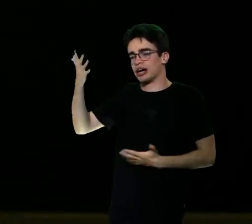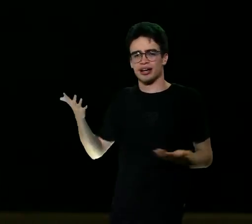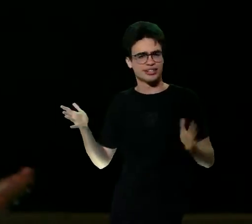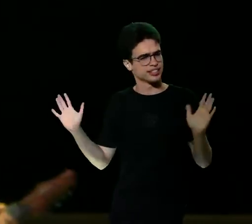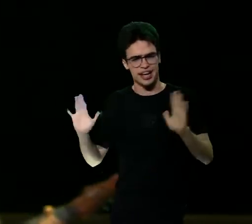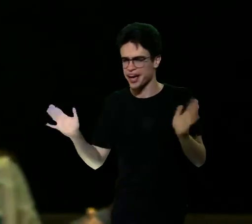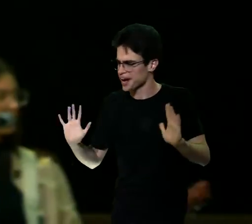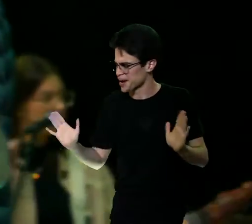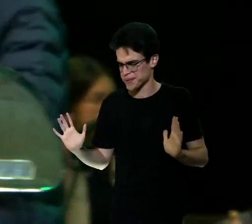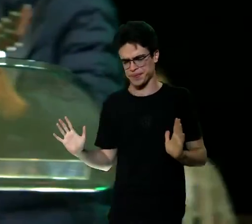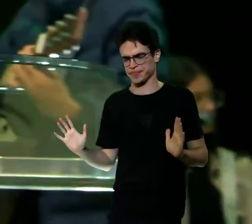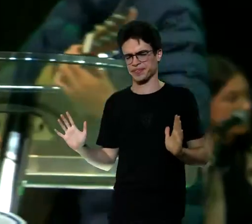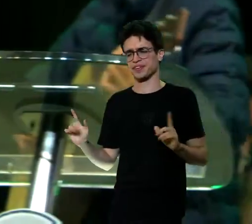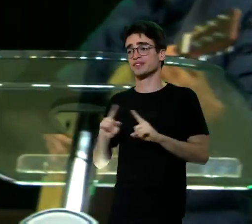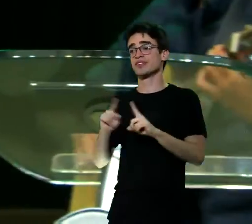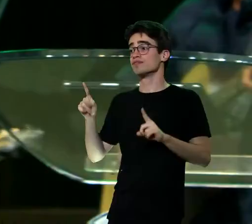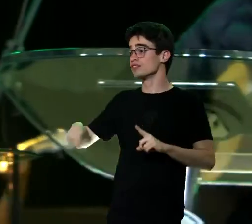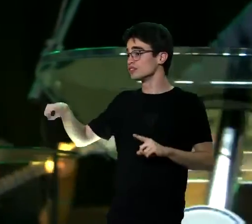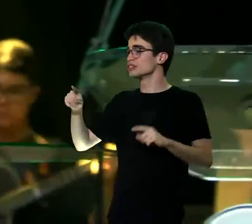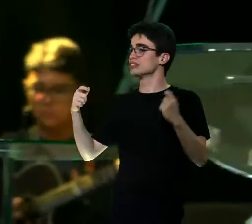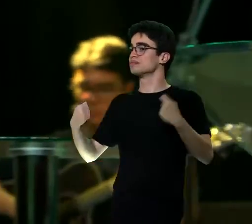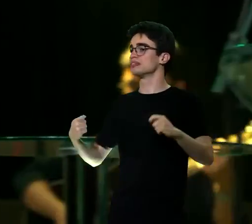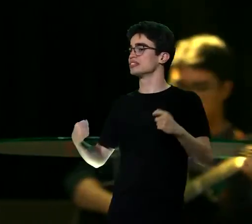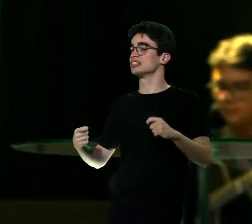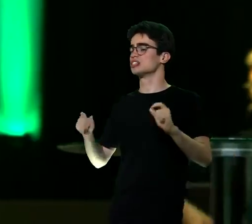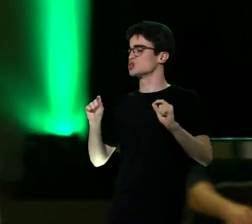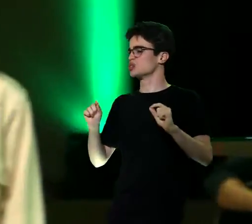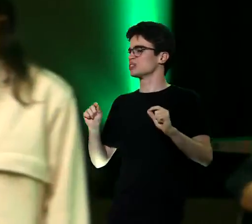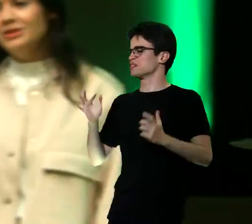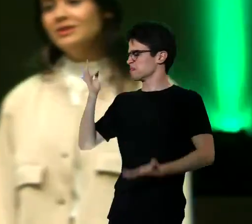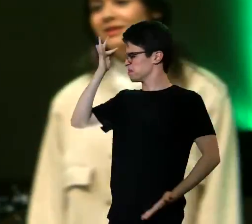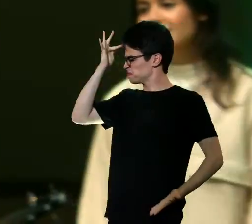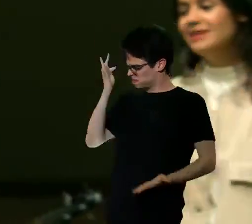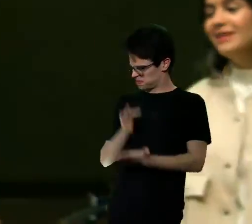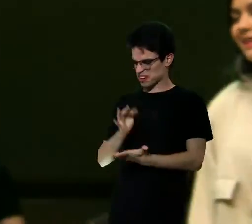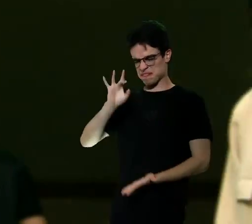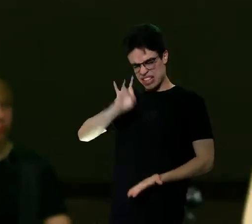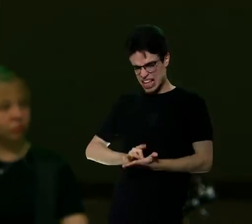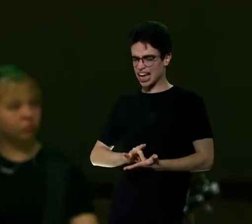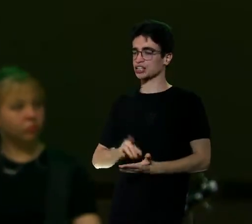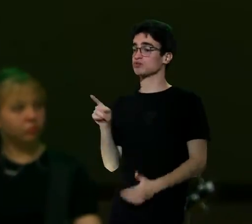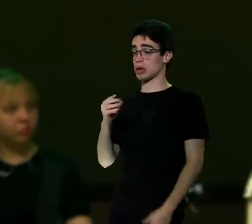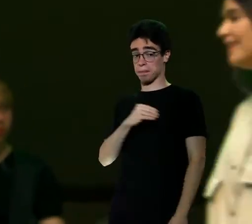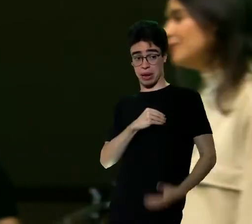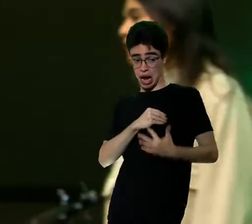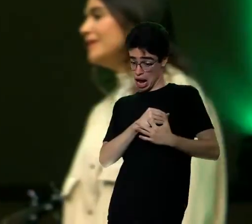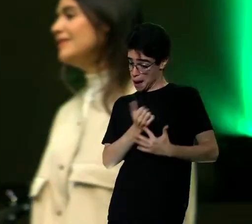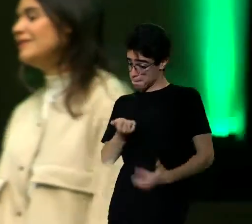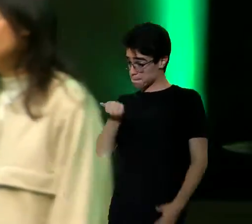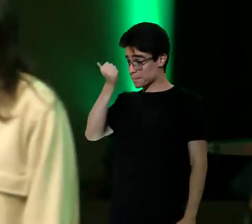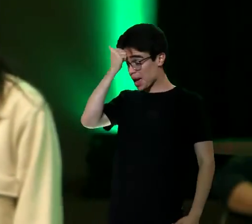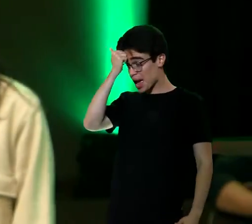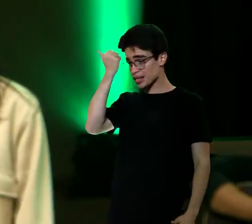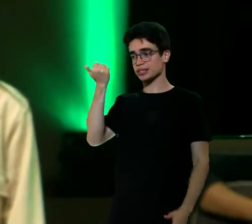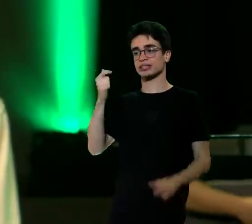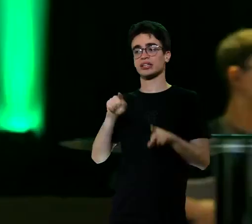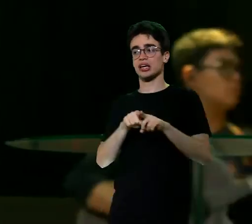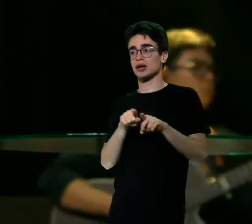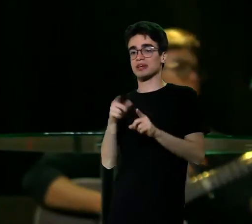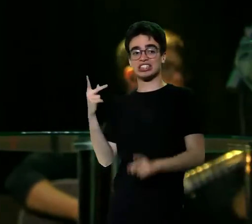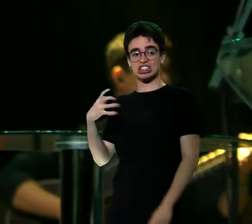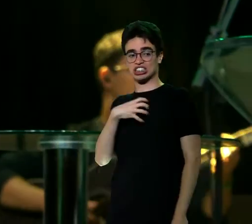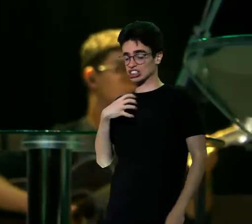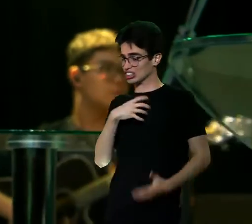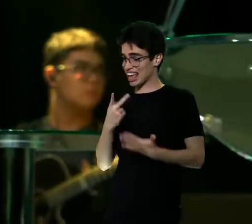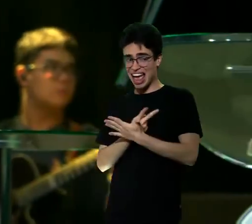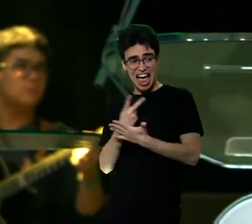Então, você precisa falar essas palavras com todo o seu coração, se arrependendo dos seus pecados, se arrependendo da maneira que você tem vivido,